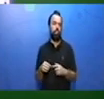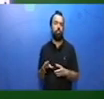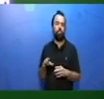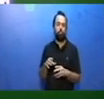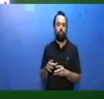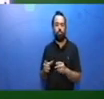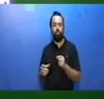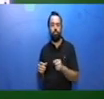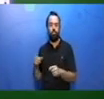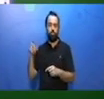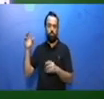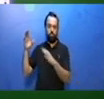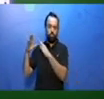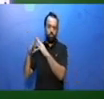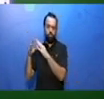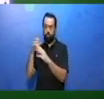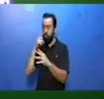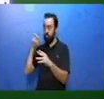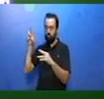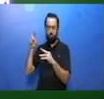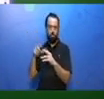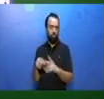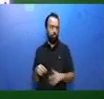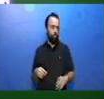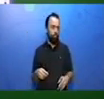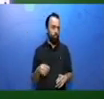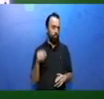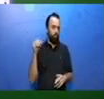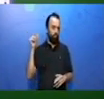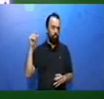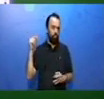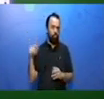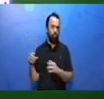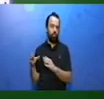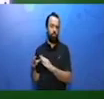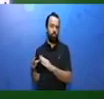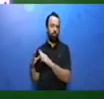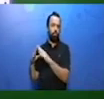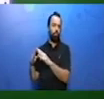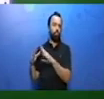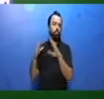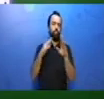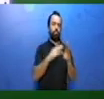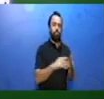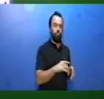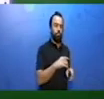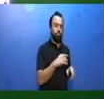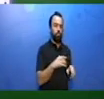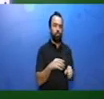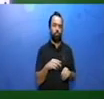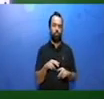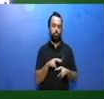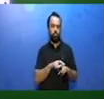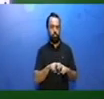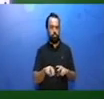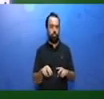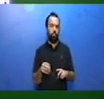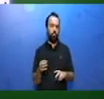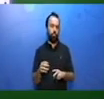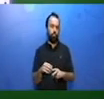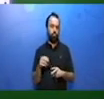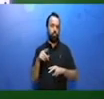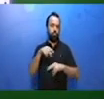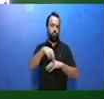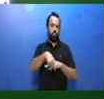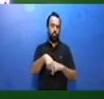por hábito, porque há muitos anos já que a deixamos e nem sei quem mora lá. Desci do bonde umas quadras antes